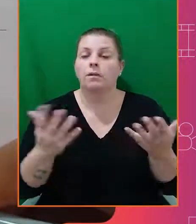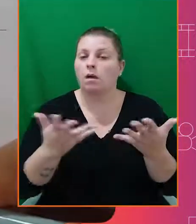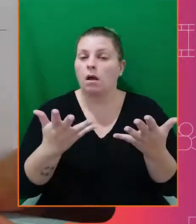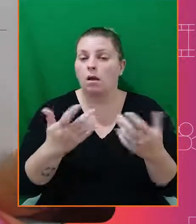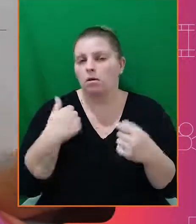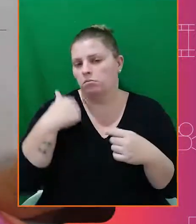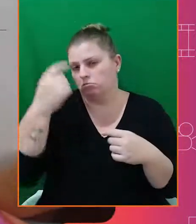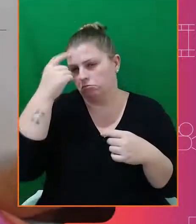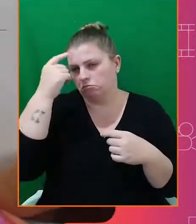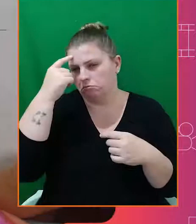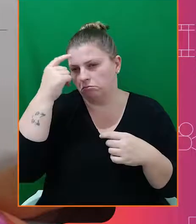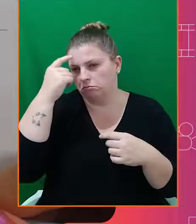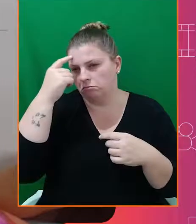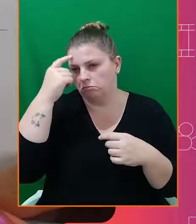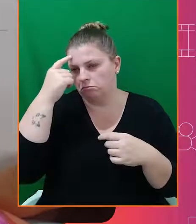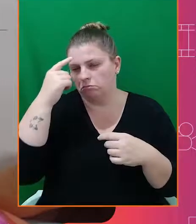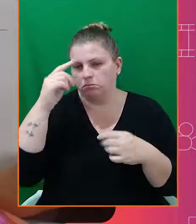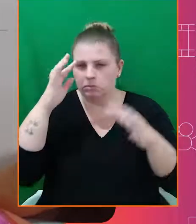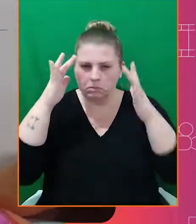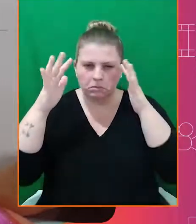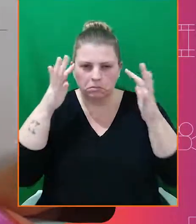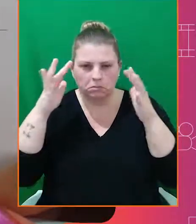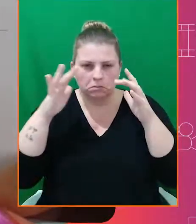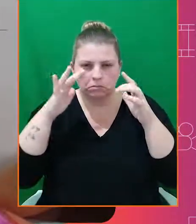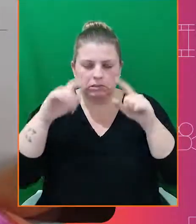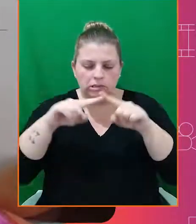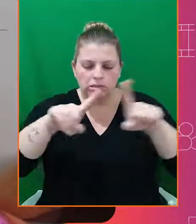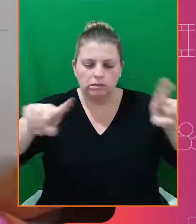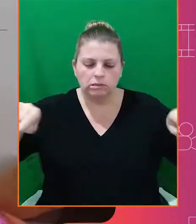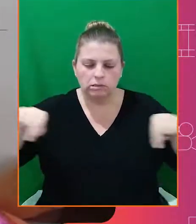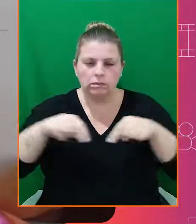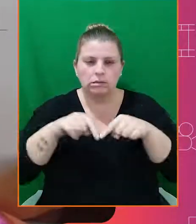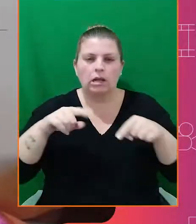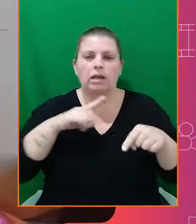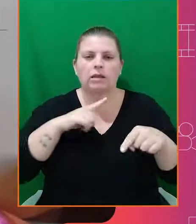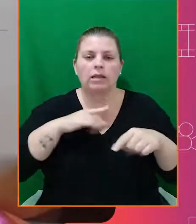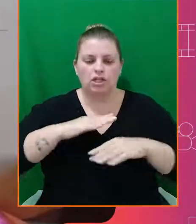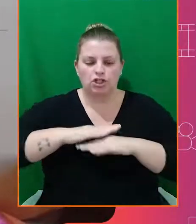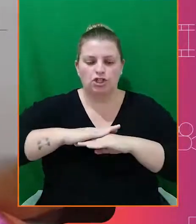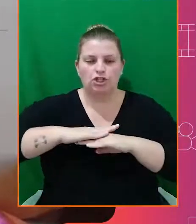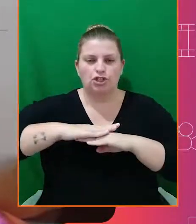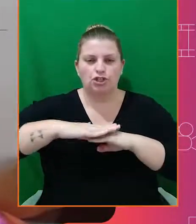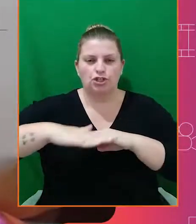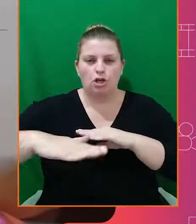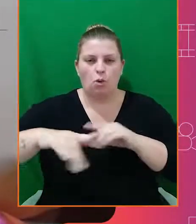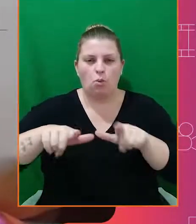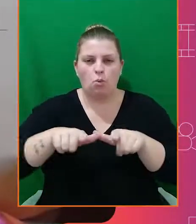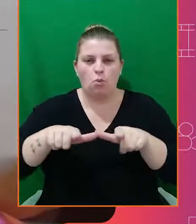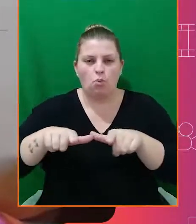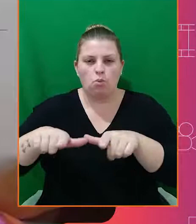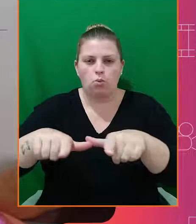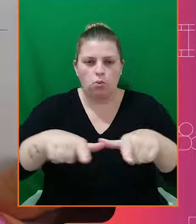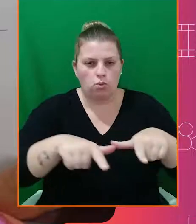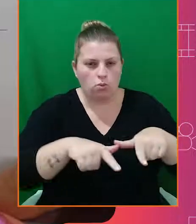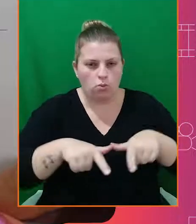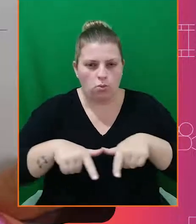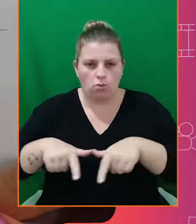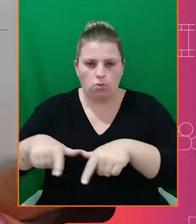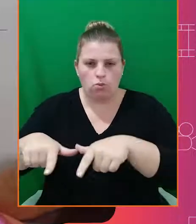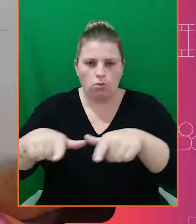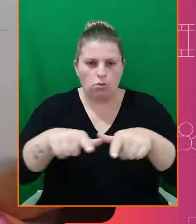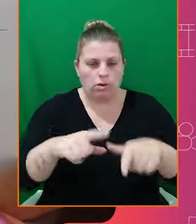eu vou imaginar que eu vou criar uma sala com o piso todo quadriculado. Esse piso mede de 1 em